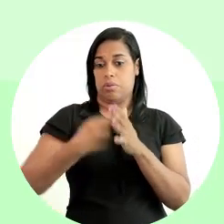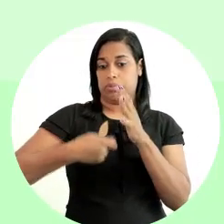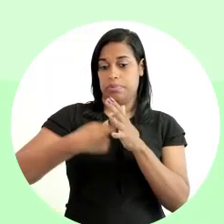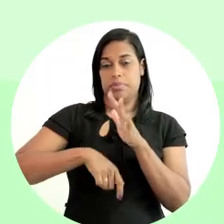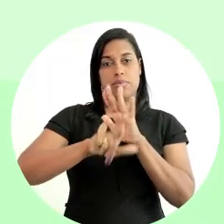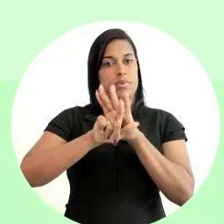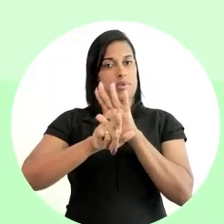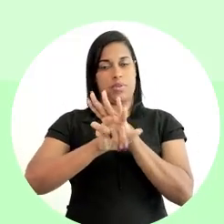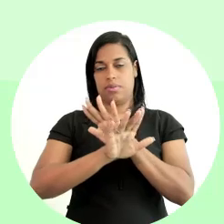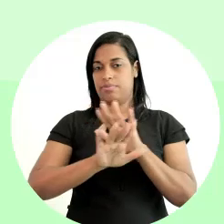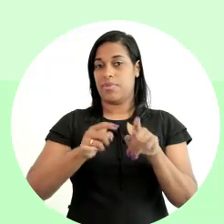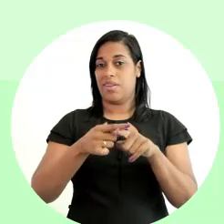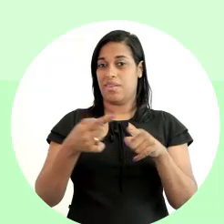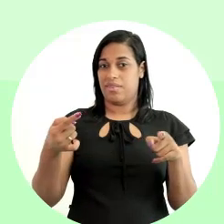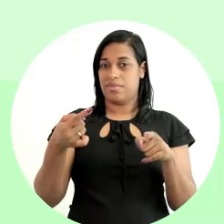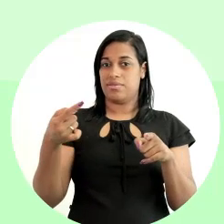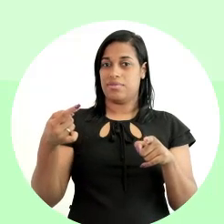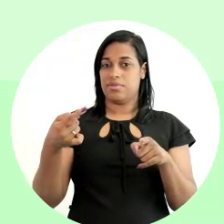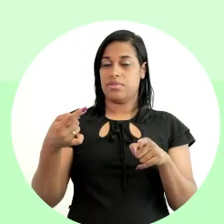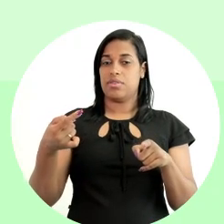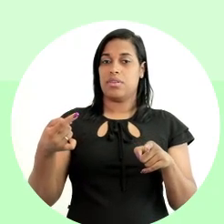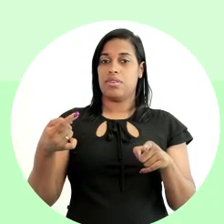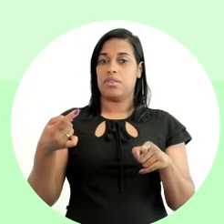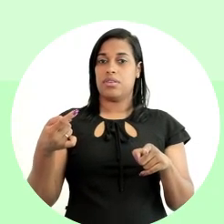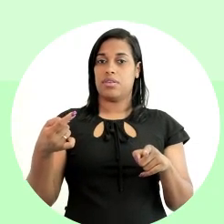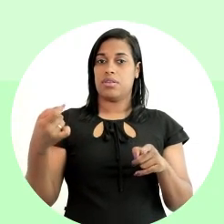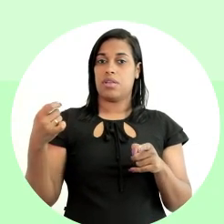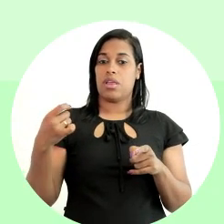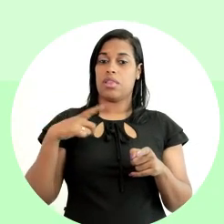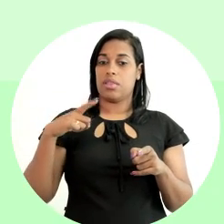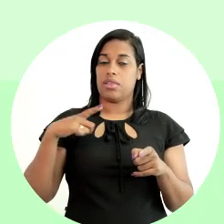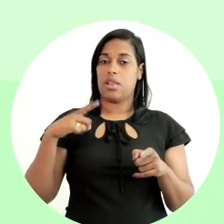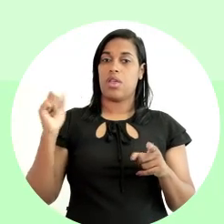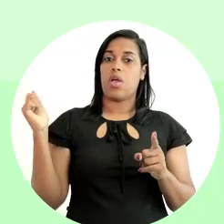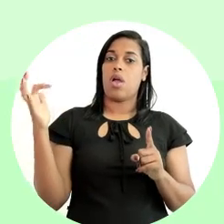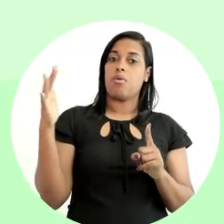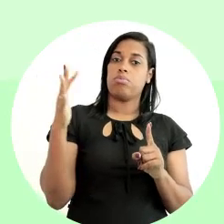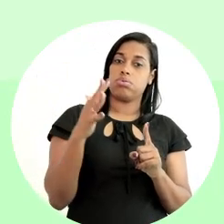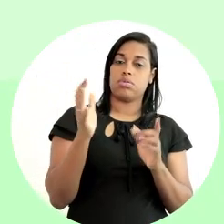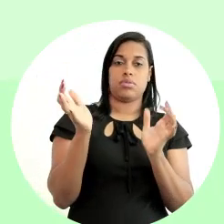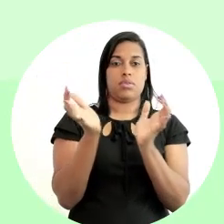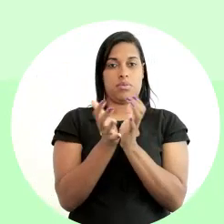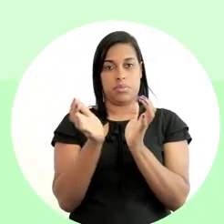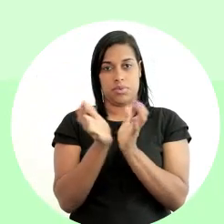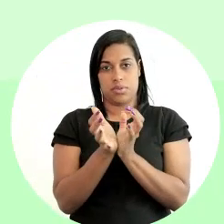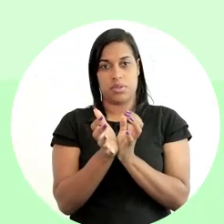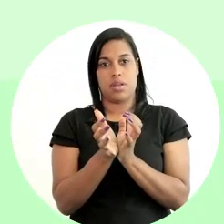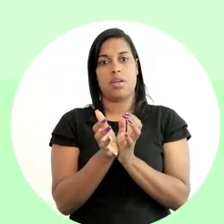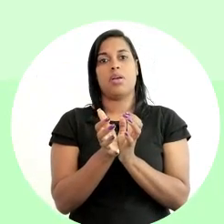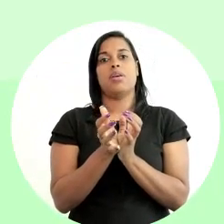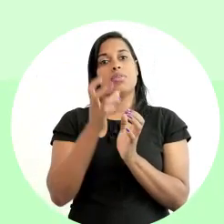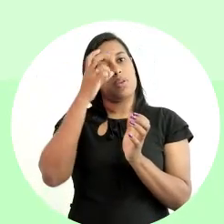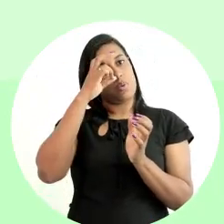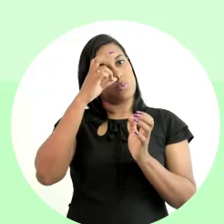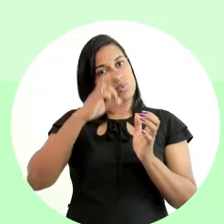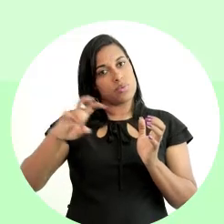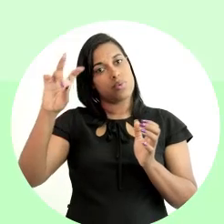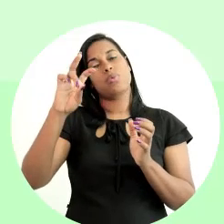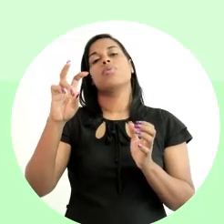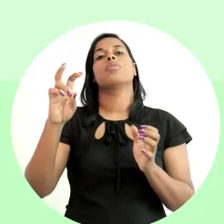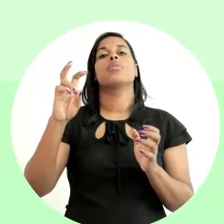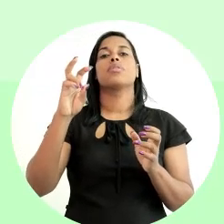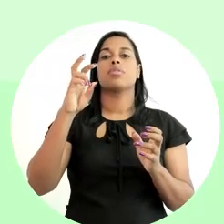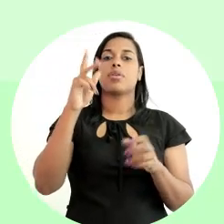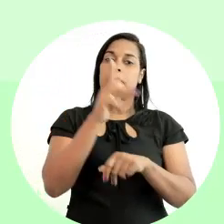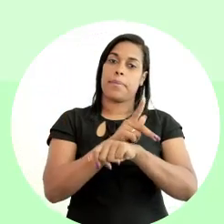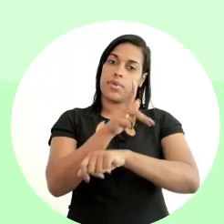espaço regido pela lei, mas também sofre interferência da comunidade, dos elementos culturais,